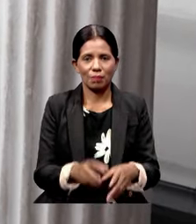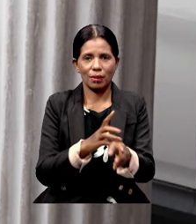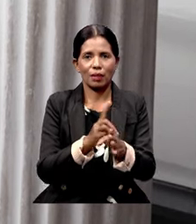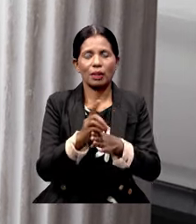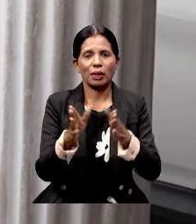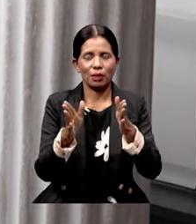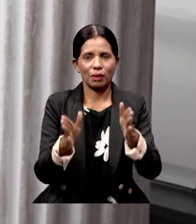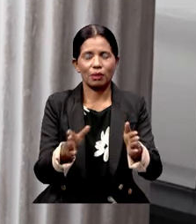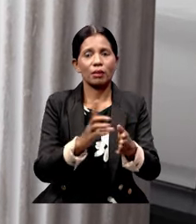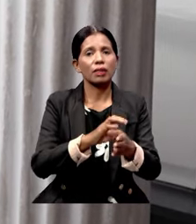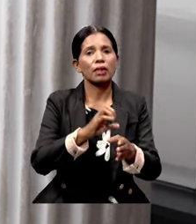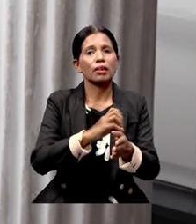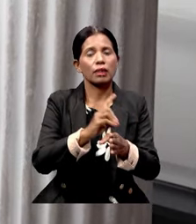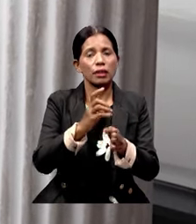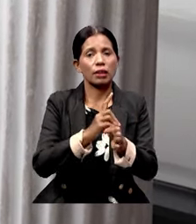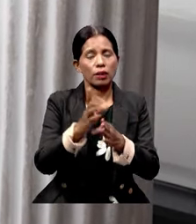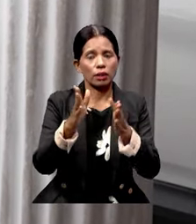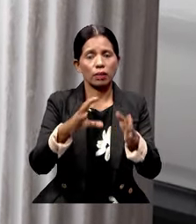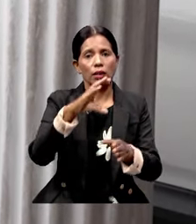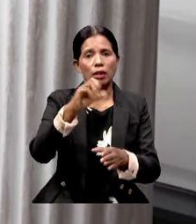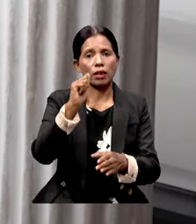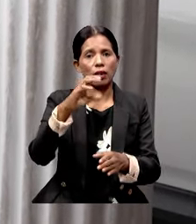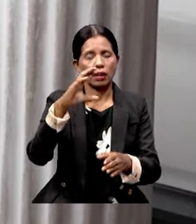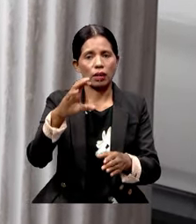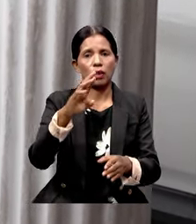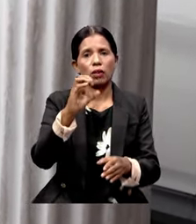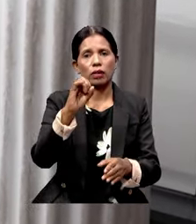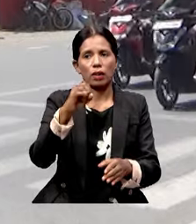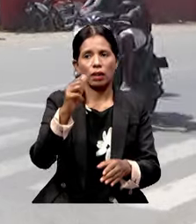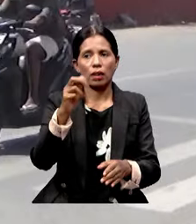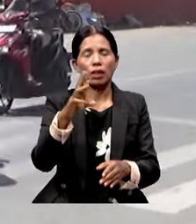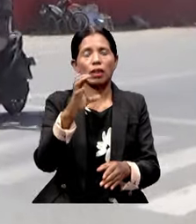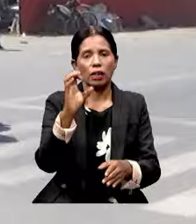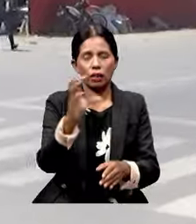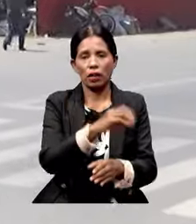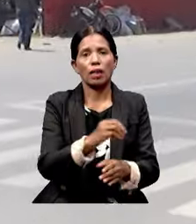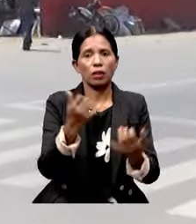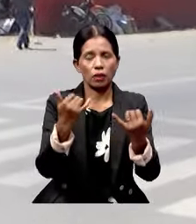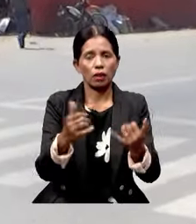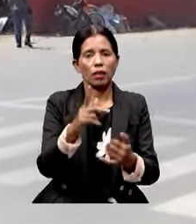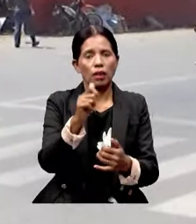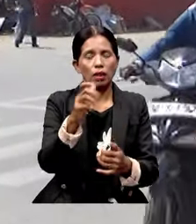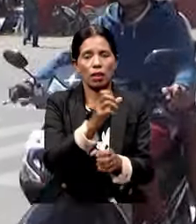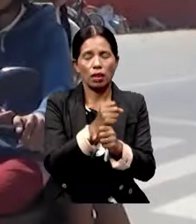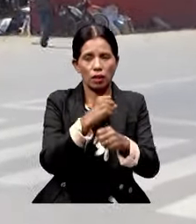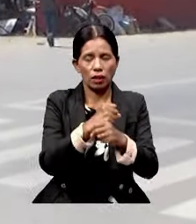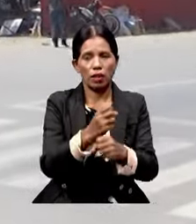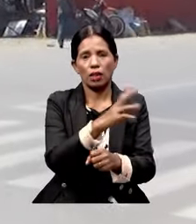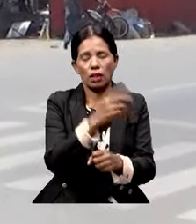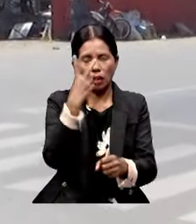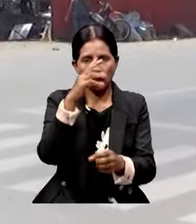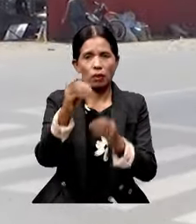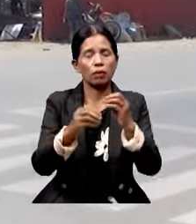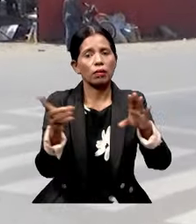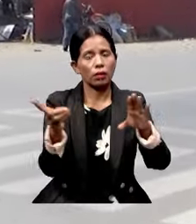Diretor-Geral Prevenção e Sensibilização CAC, Rosário Araújo Hateten, Dadaungne CAC, Haluhel Avaliação ba Documento Hiraknebe